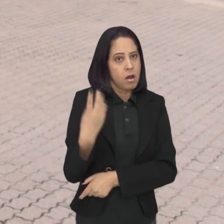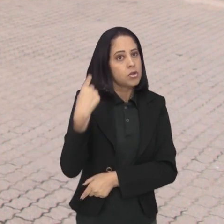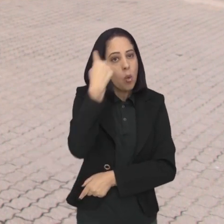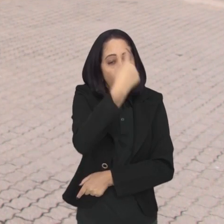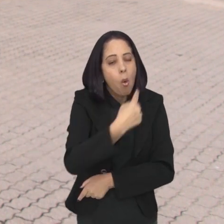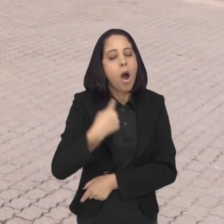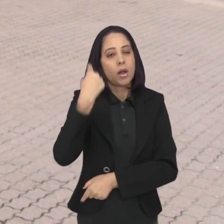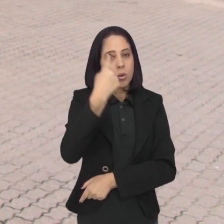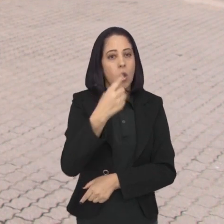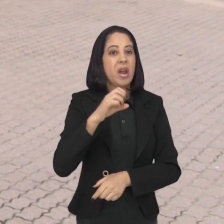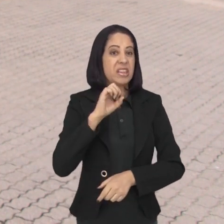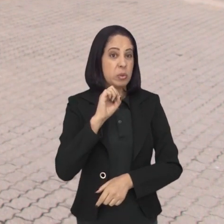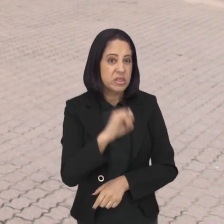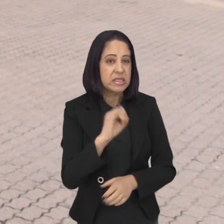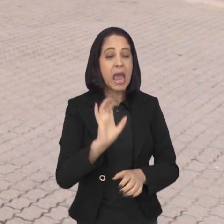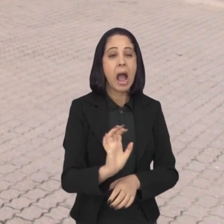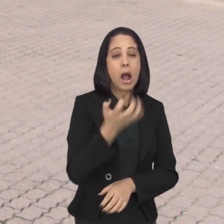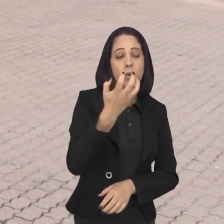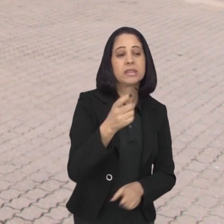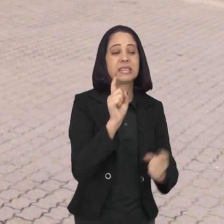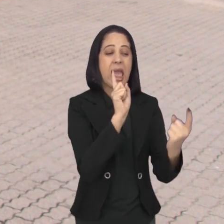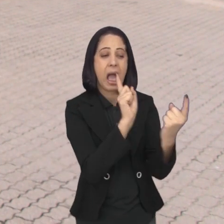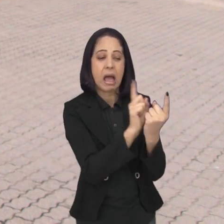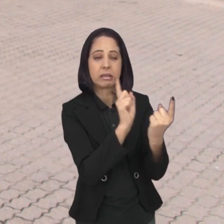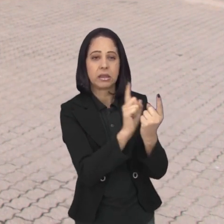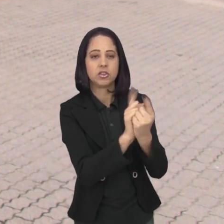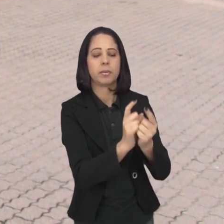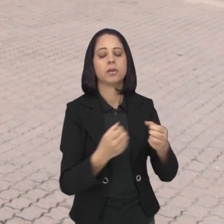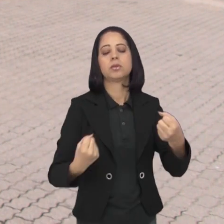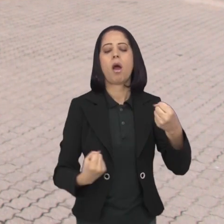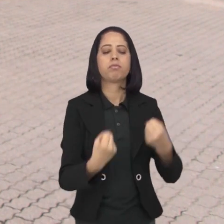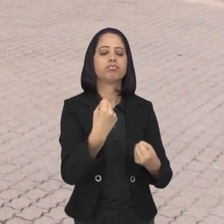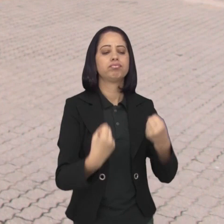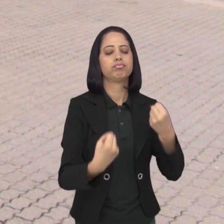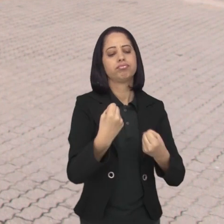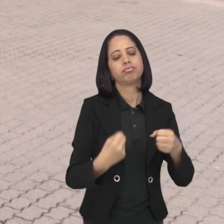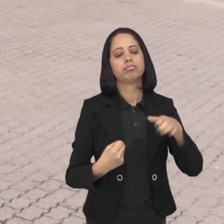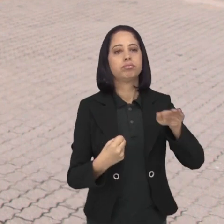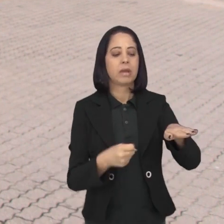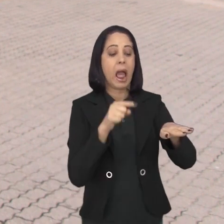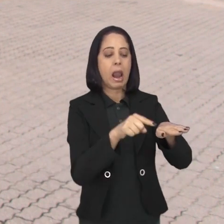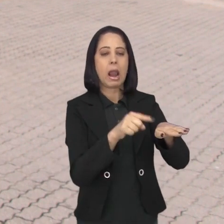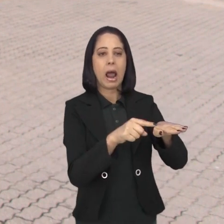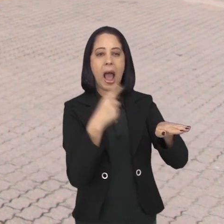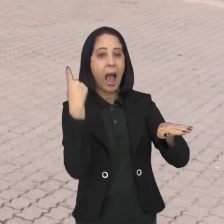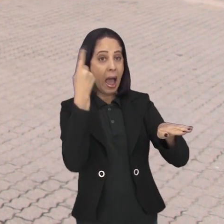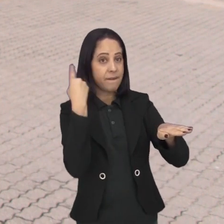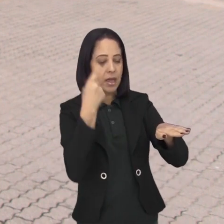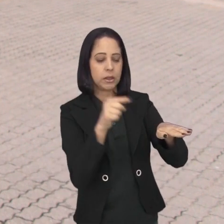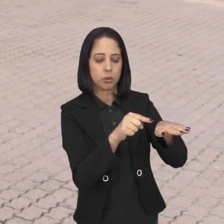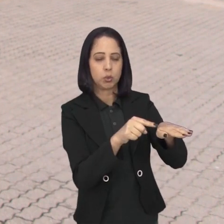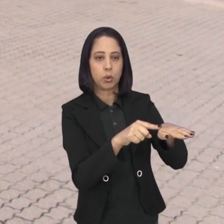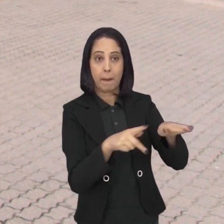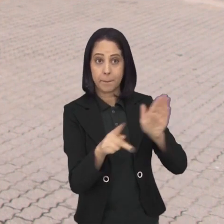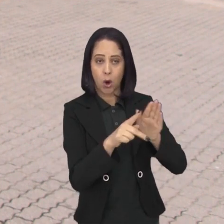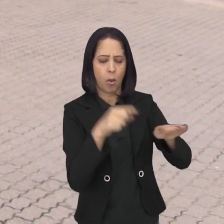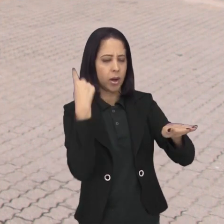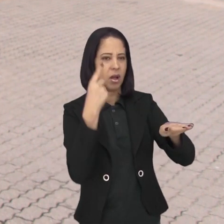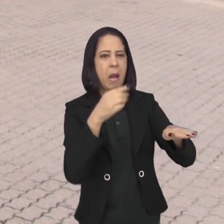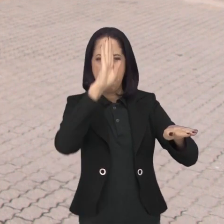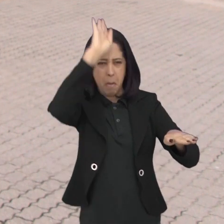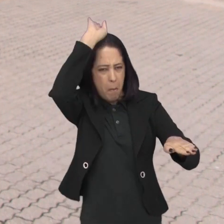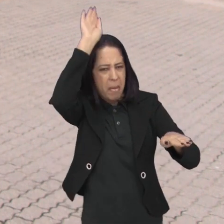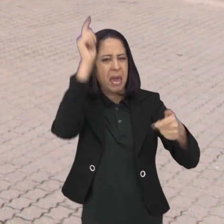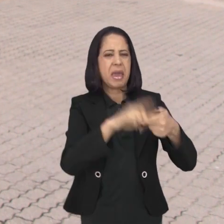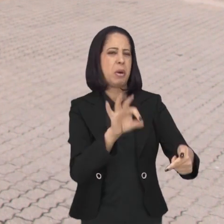nas rodovias. Então, durante qualquer atendimento que o usuário perceba que tem alguma viatura, ou seja, uma viatura da